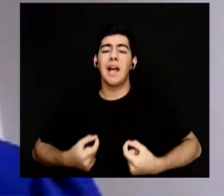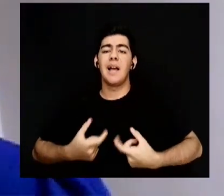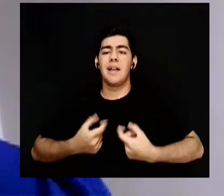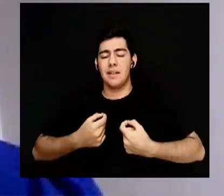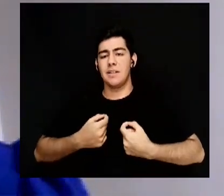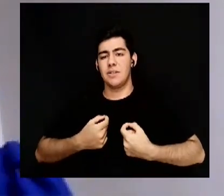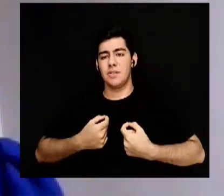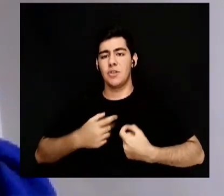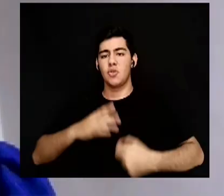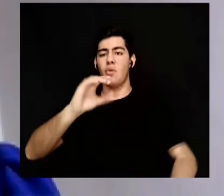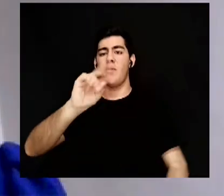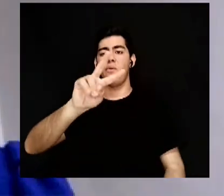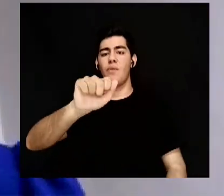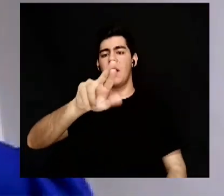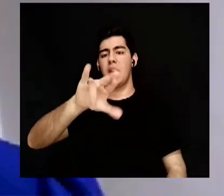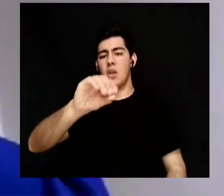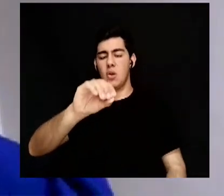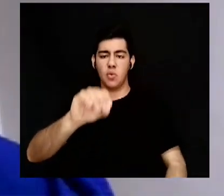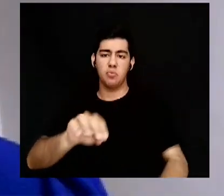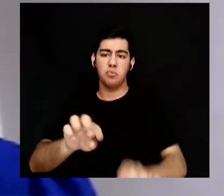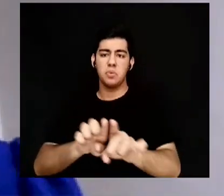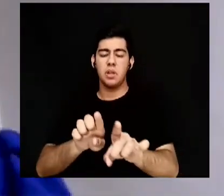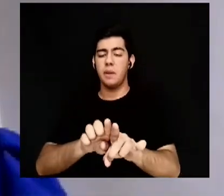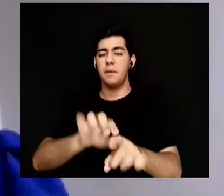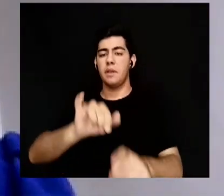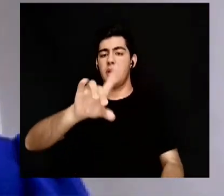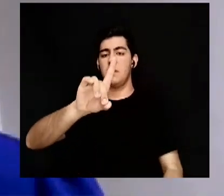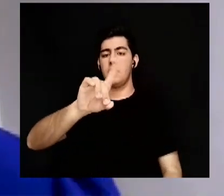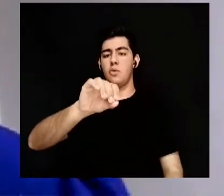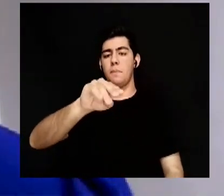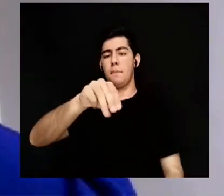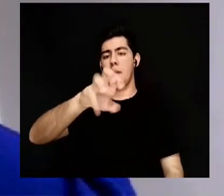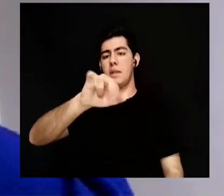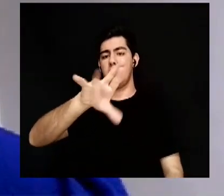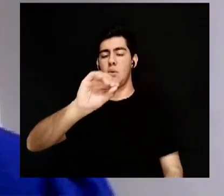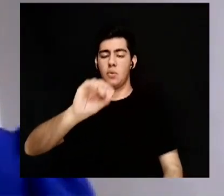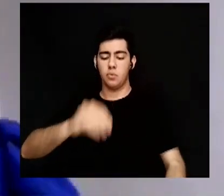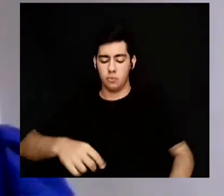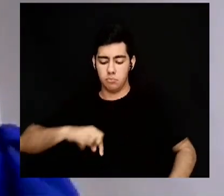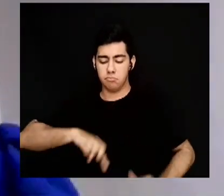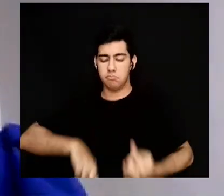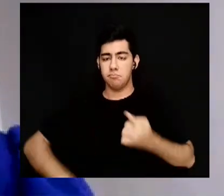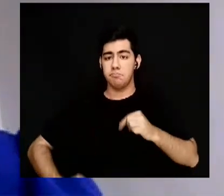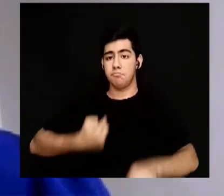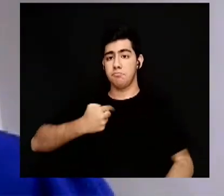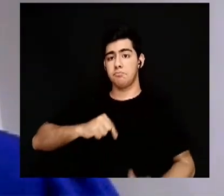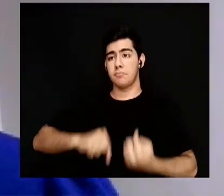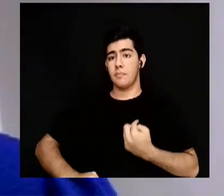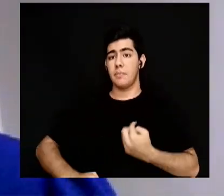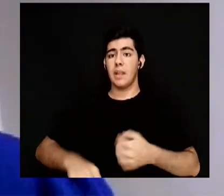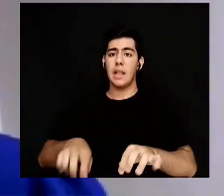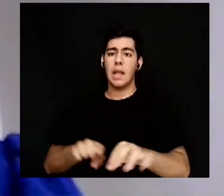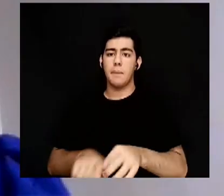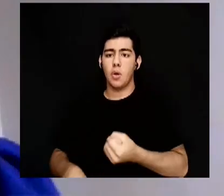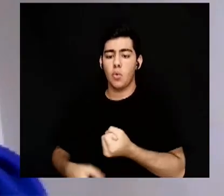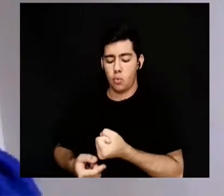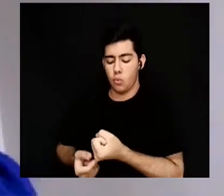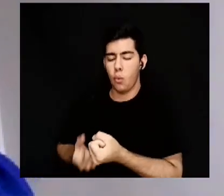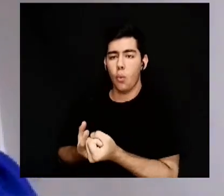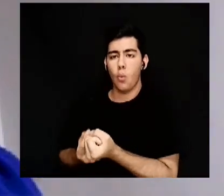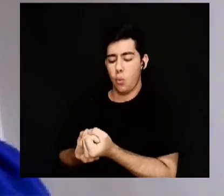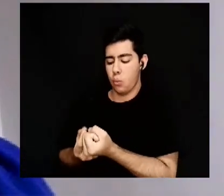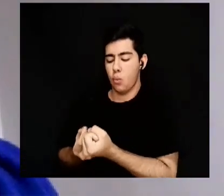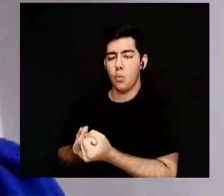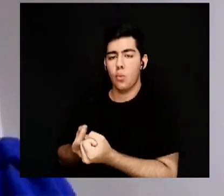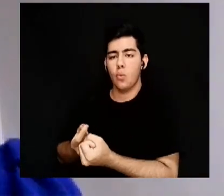de endométrio, câncer de intestino, câncer de próstata, câncer de mama, tá? Tá envolvido com